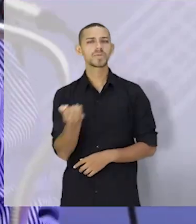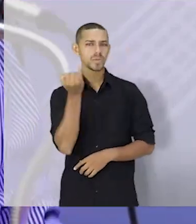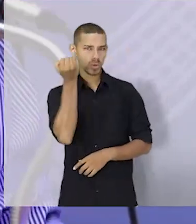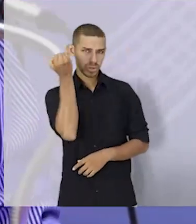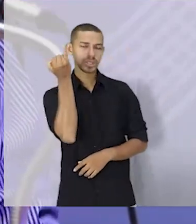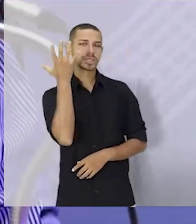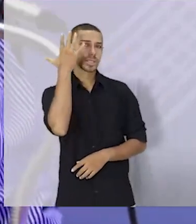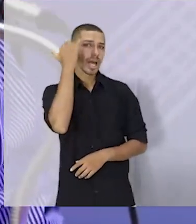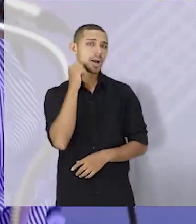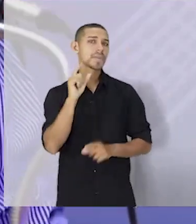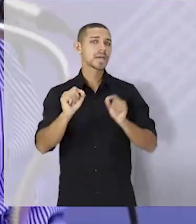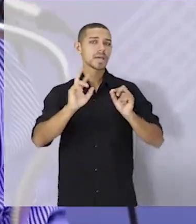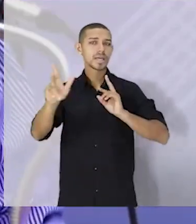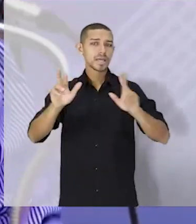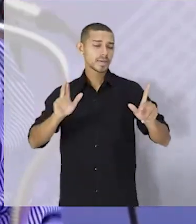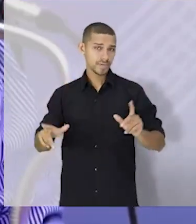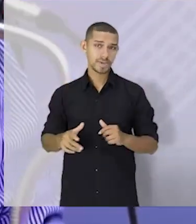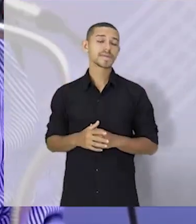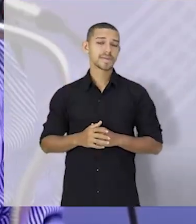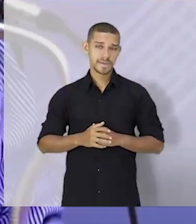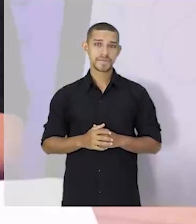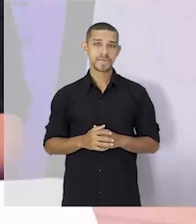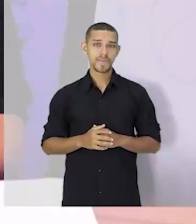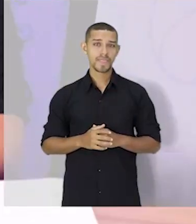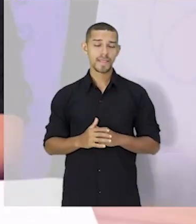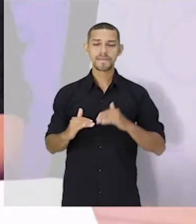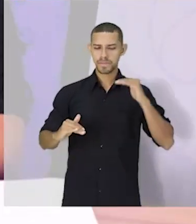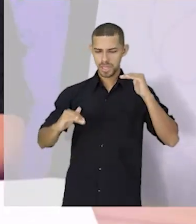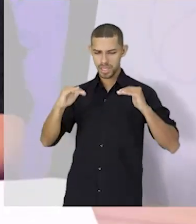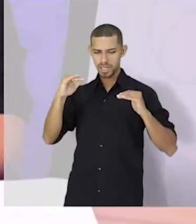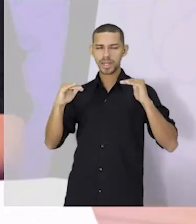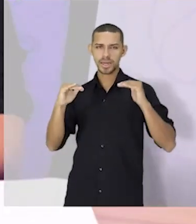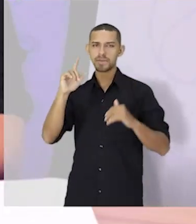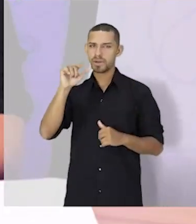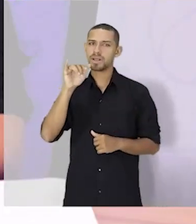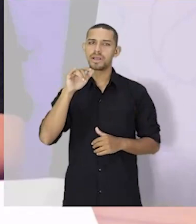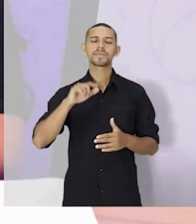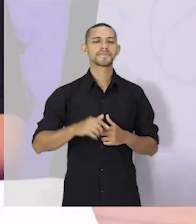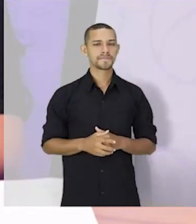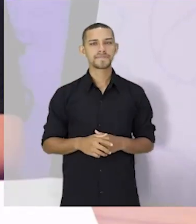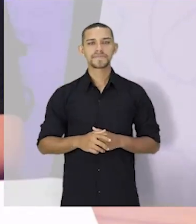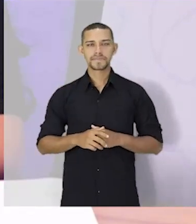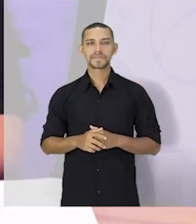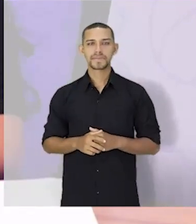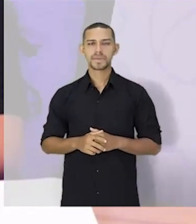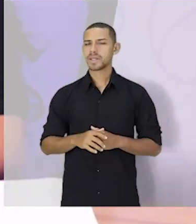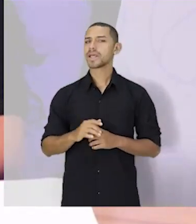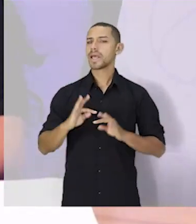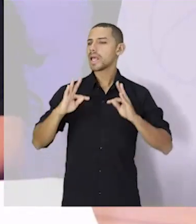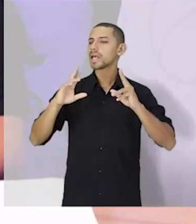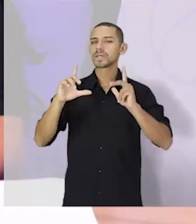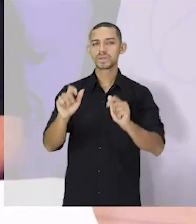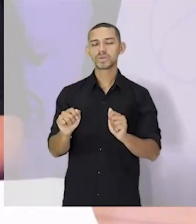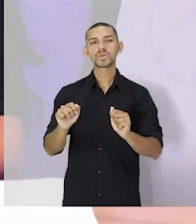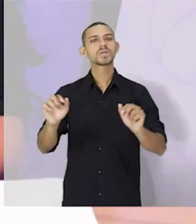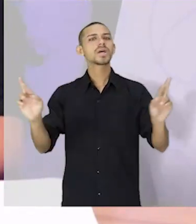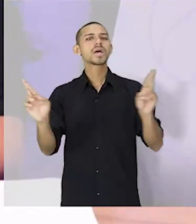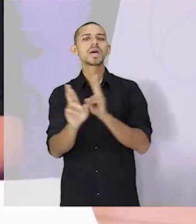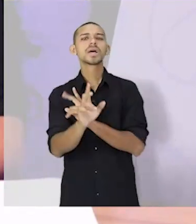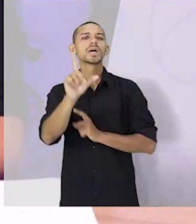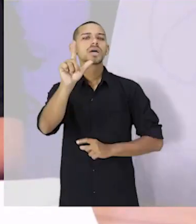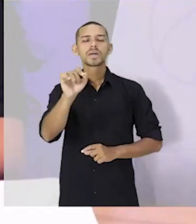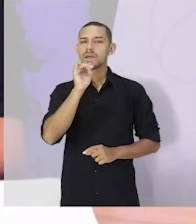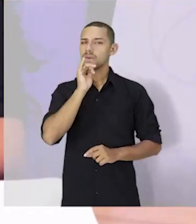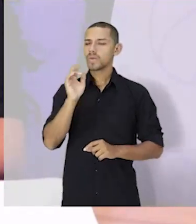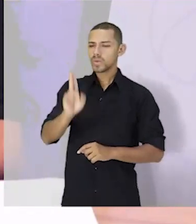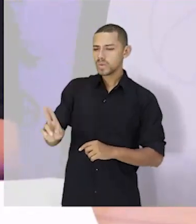importante saber diferenciar. Equilíbrio, né? É tudo. É tudo. É tudo. E em relação ao